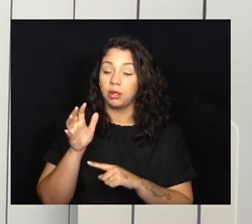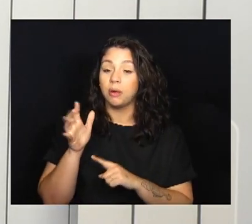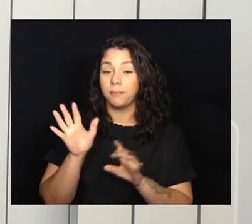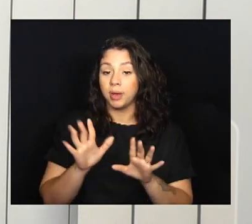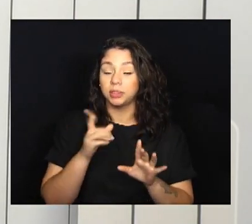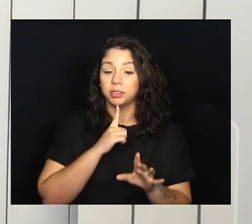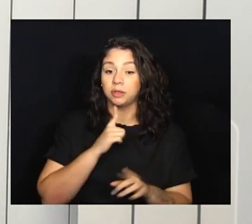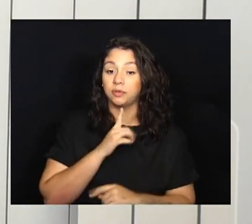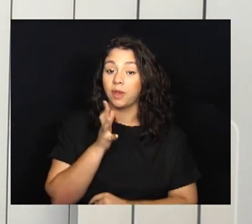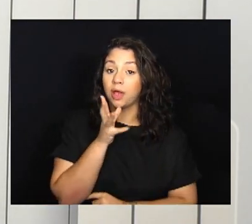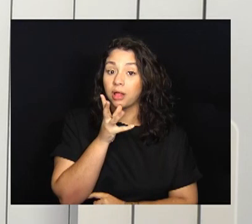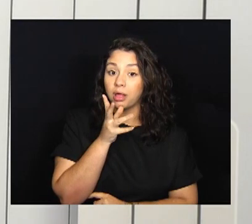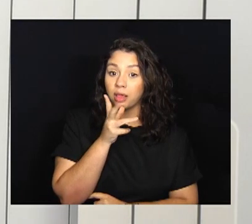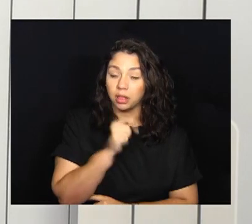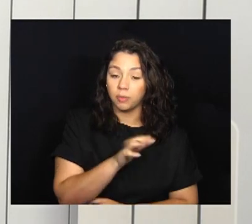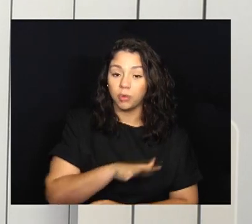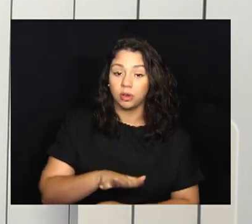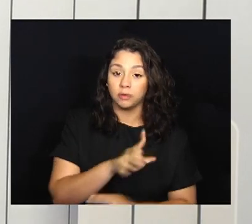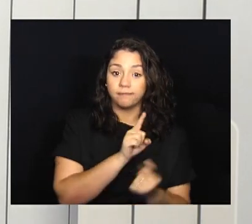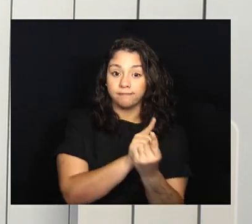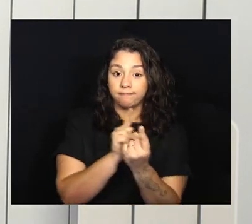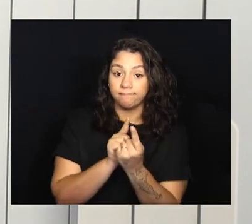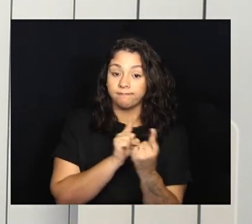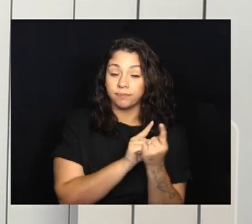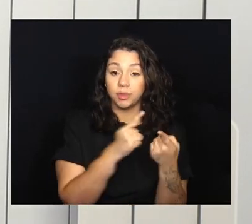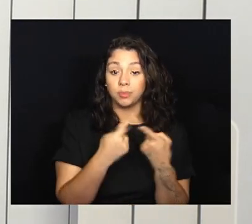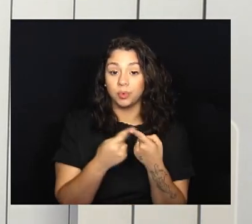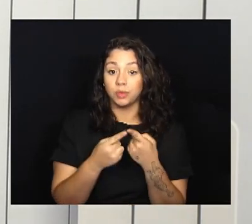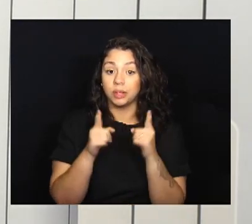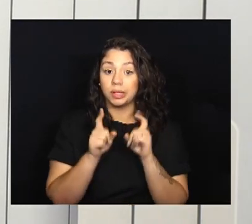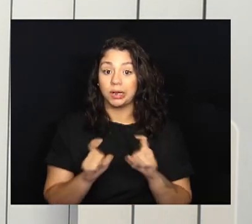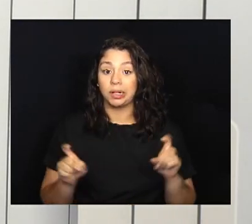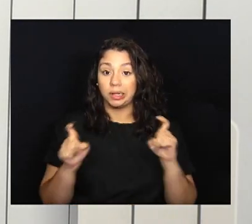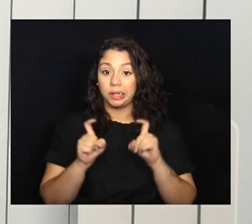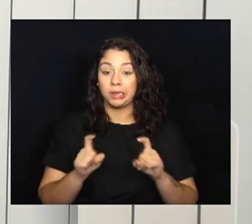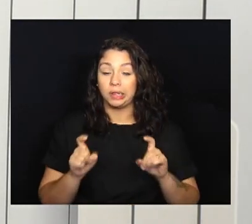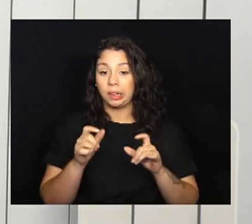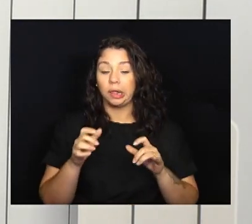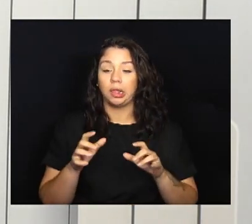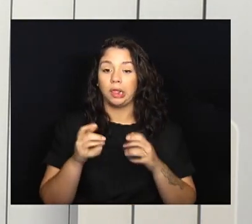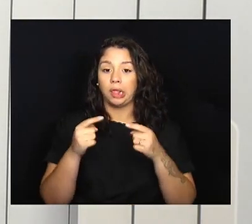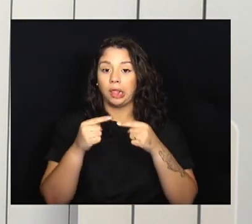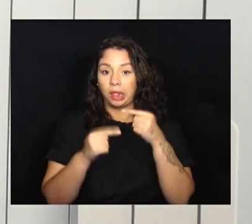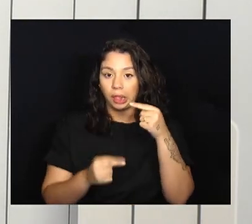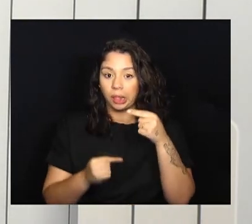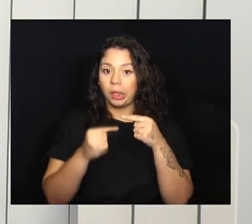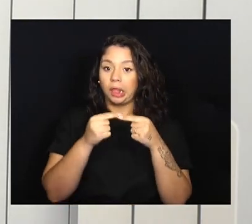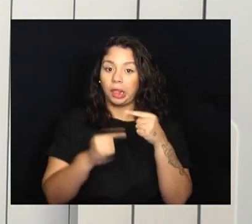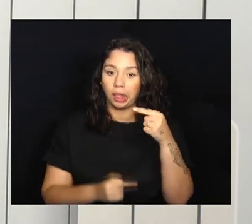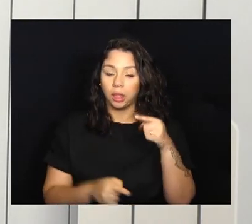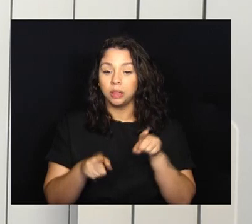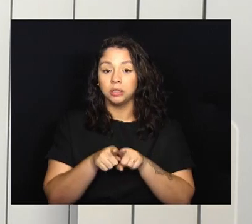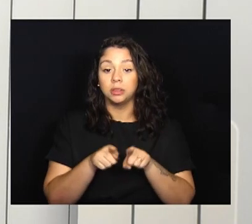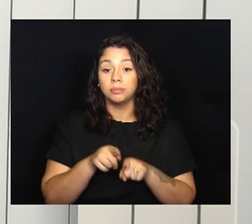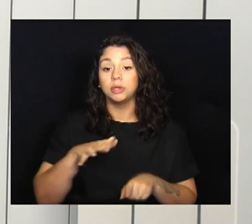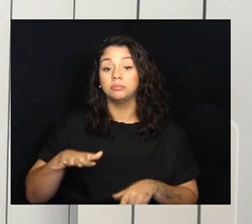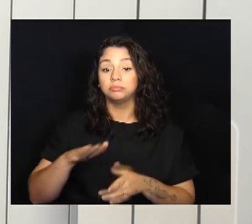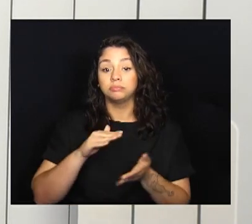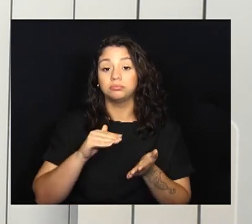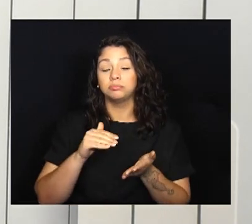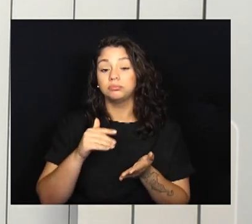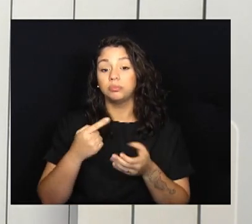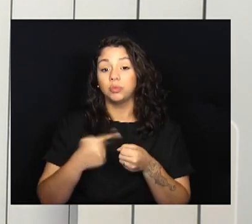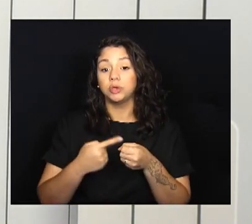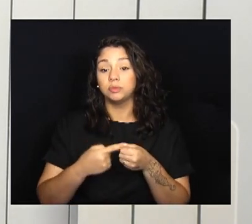nos atendimentos no ambulatório porque os computadores saíram do ar. Na rede municipal de educação, o Centro